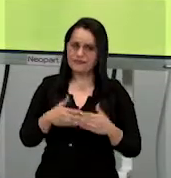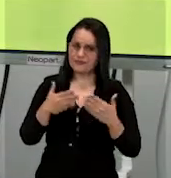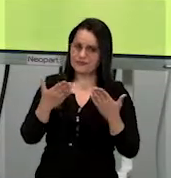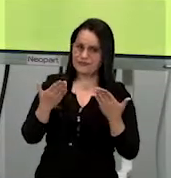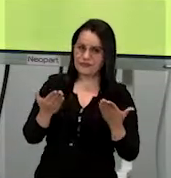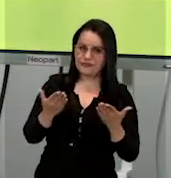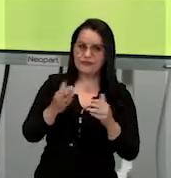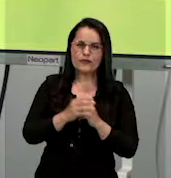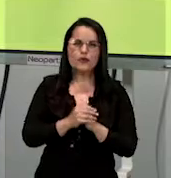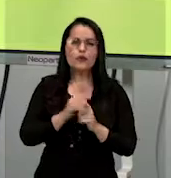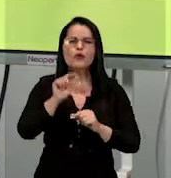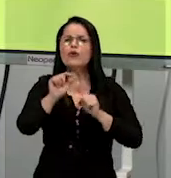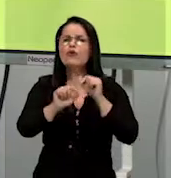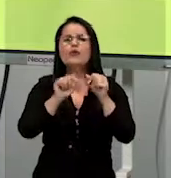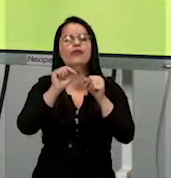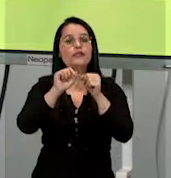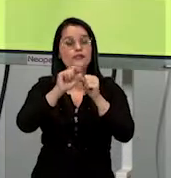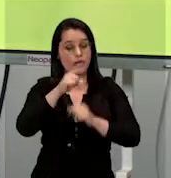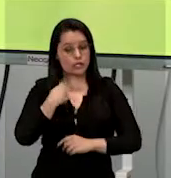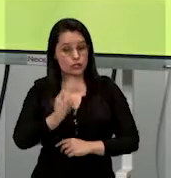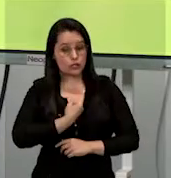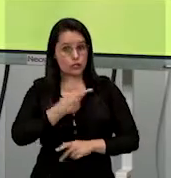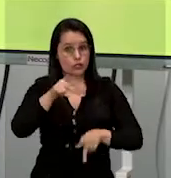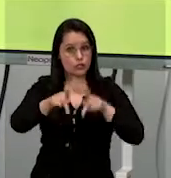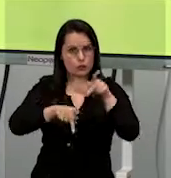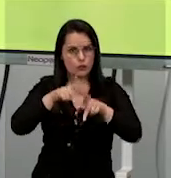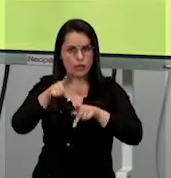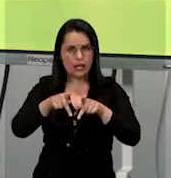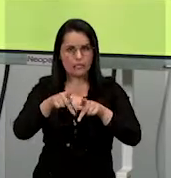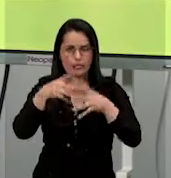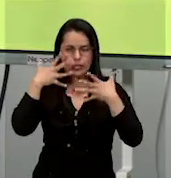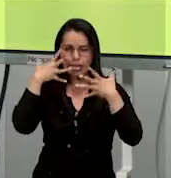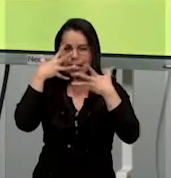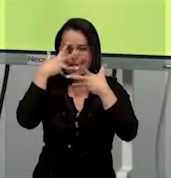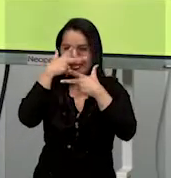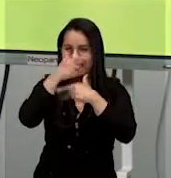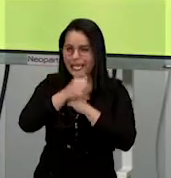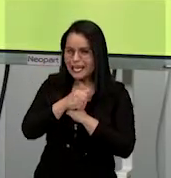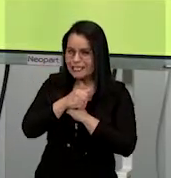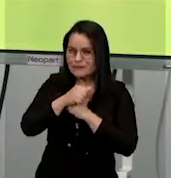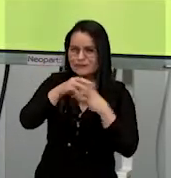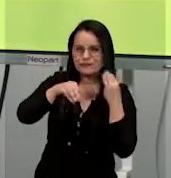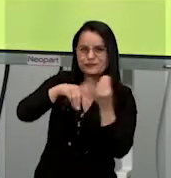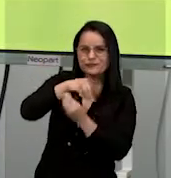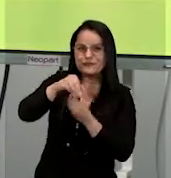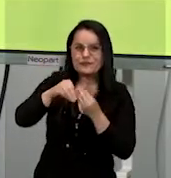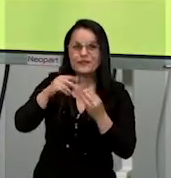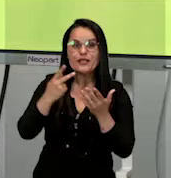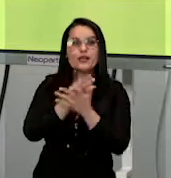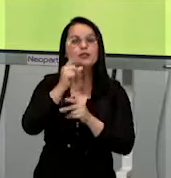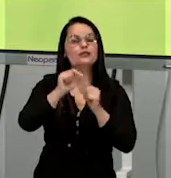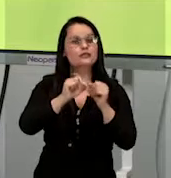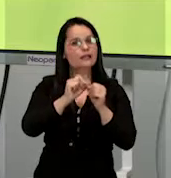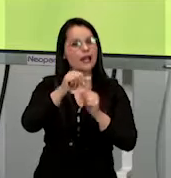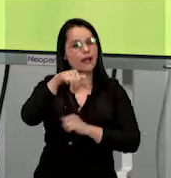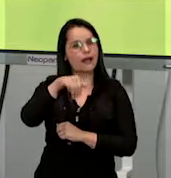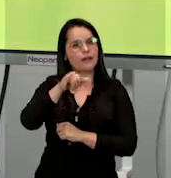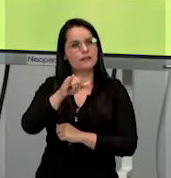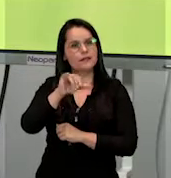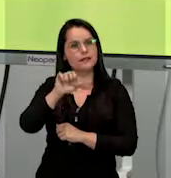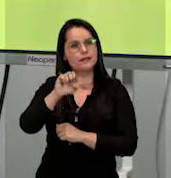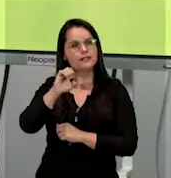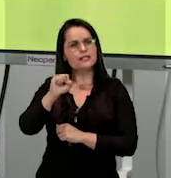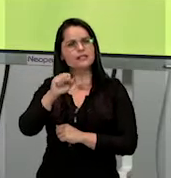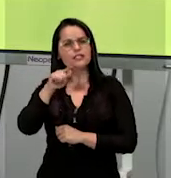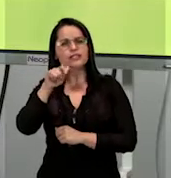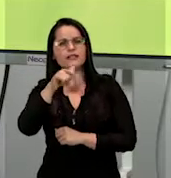Bem, o que faz com que a nossa população seja tão bonita e tão mista é que houve a miscigenação de raças. Mas o